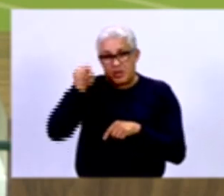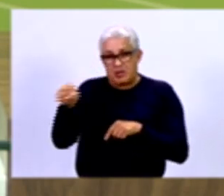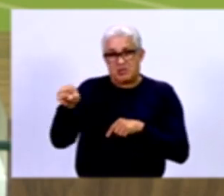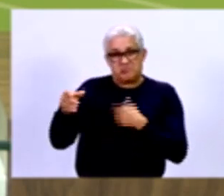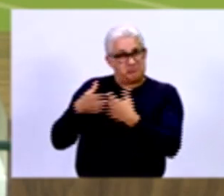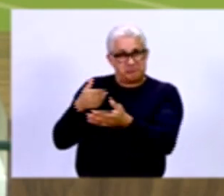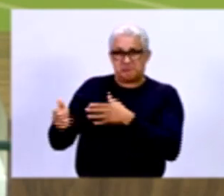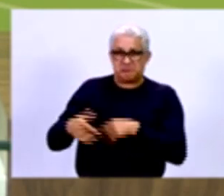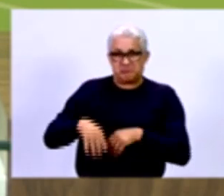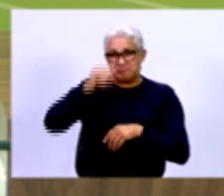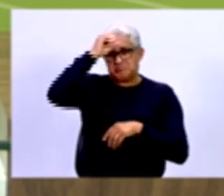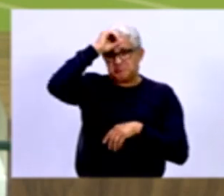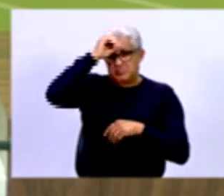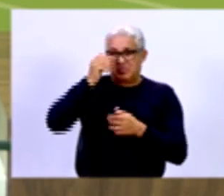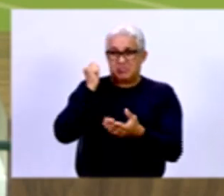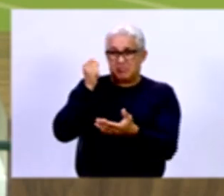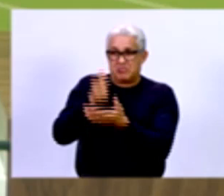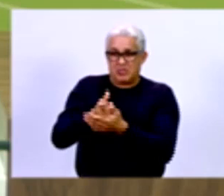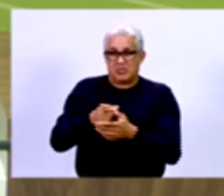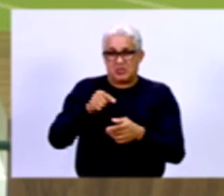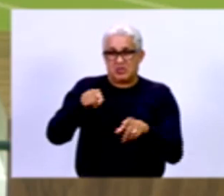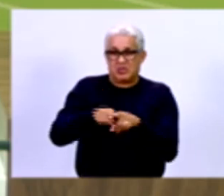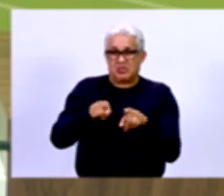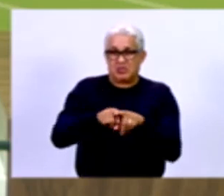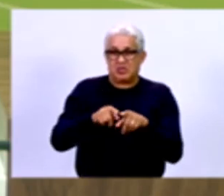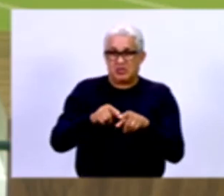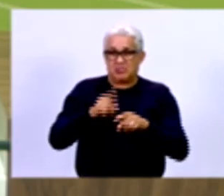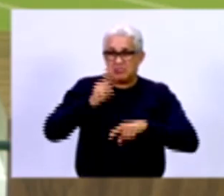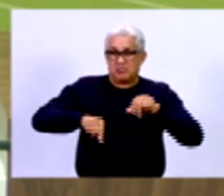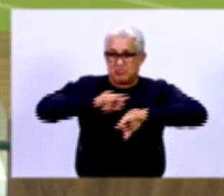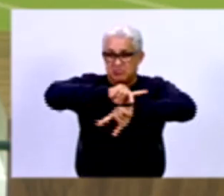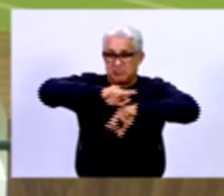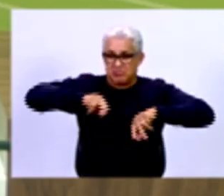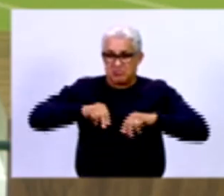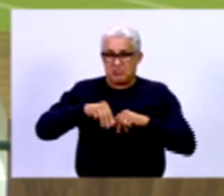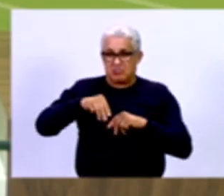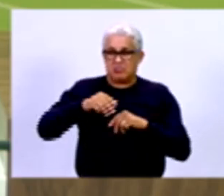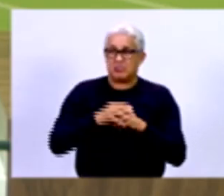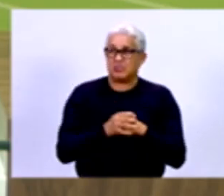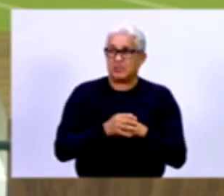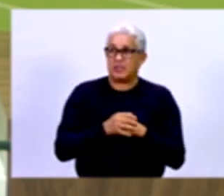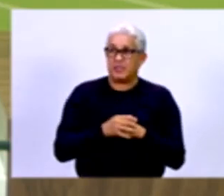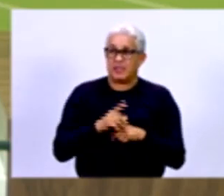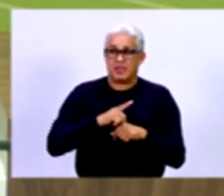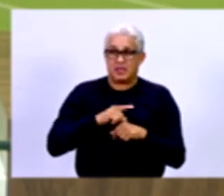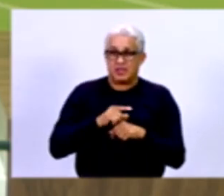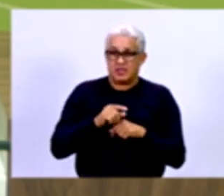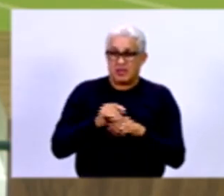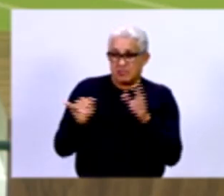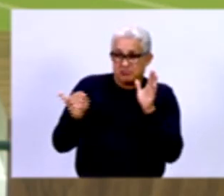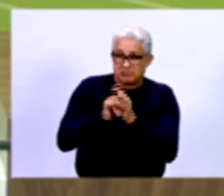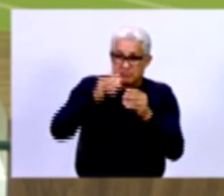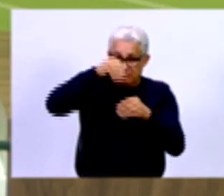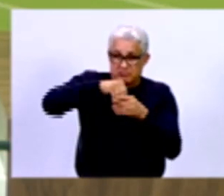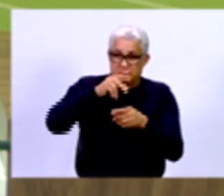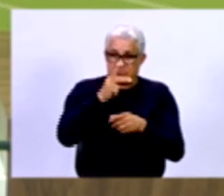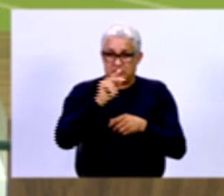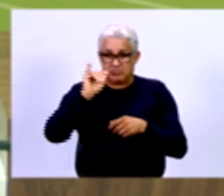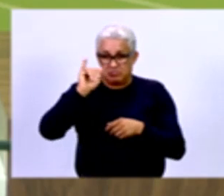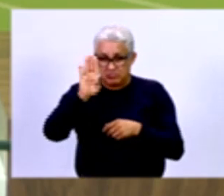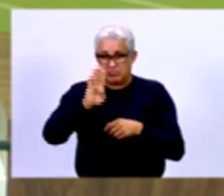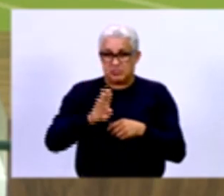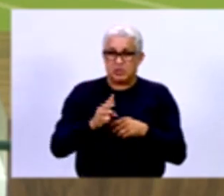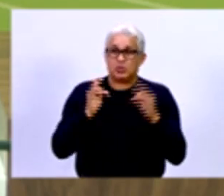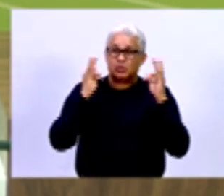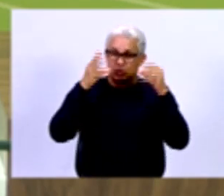que seja pagando também mão de obra e matérias-primas. A gente vai ter então essa identidade dentro do PIB. Toda a